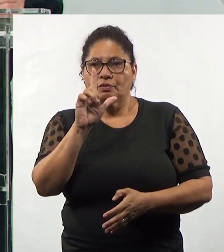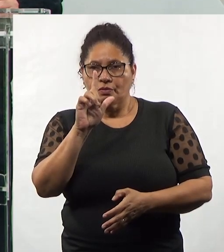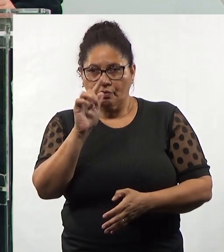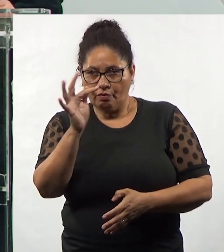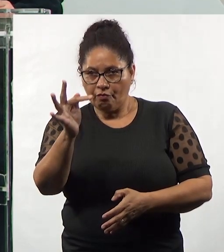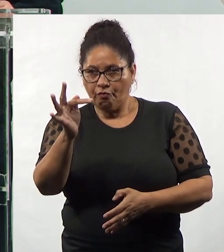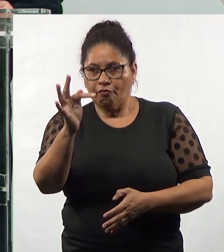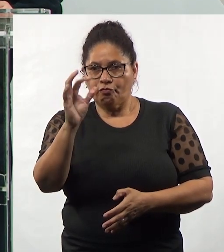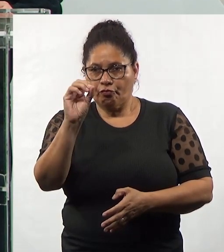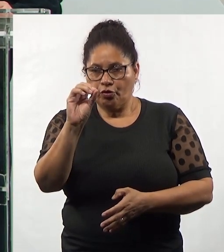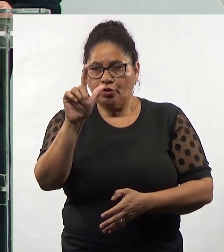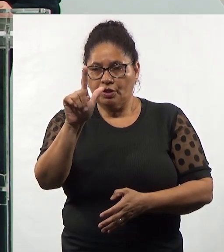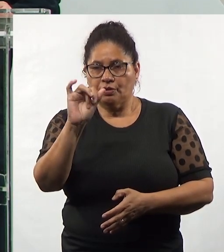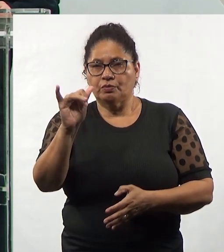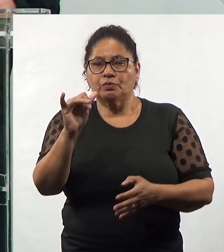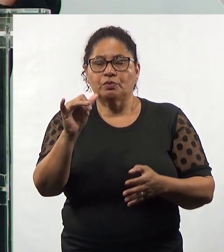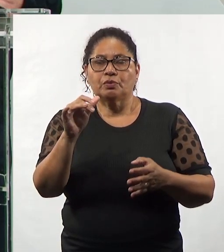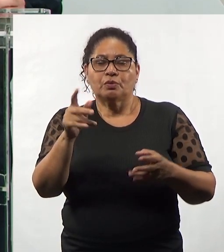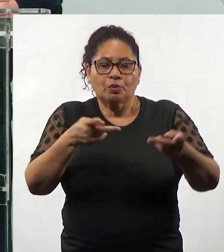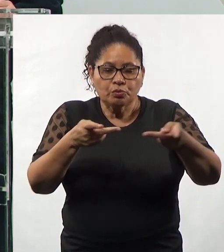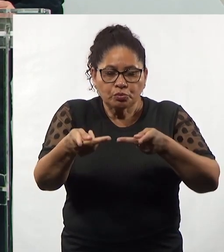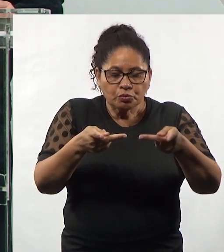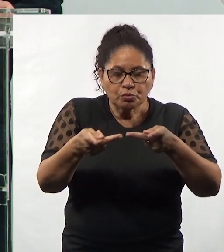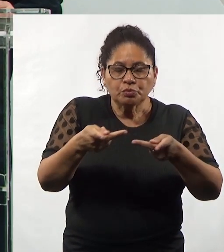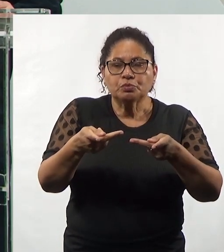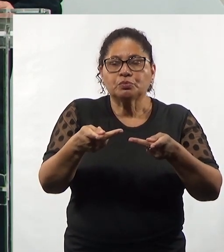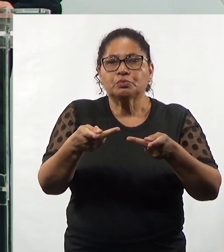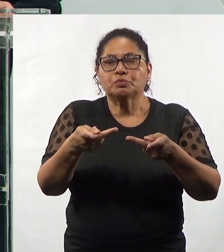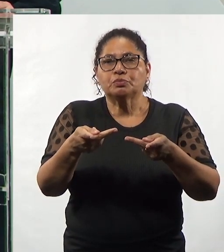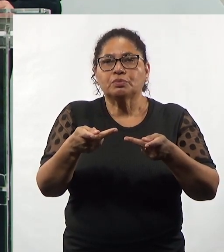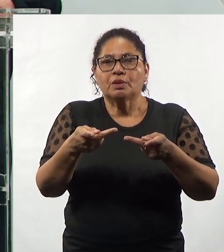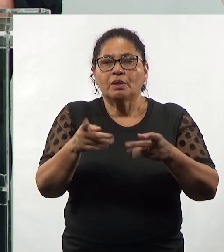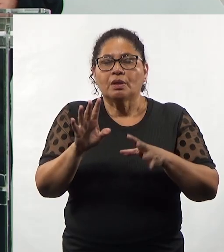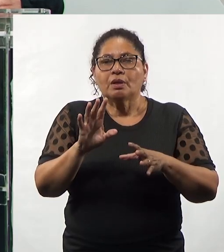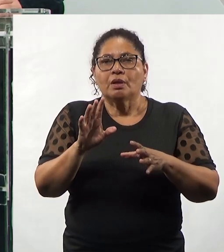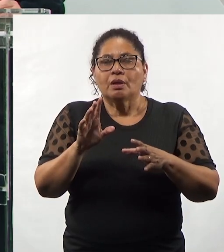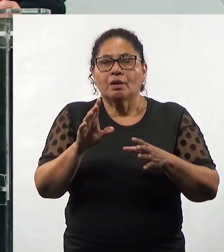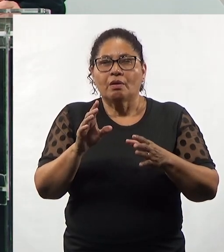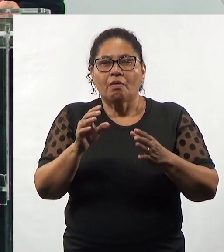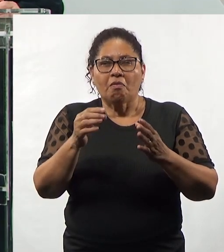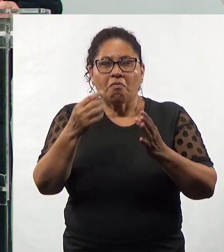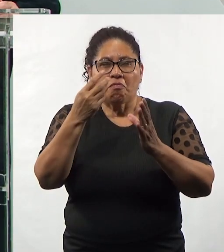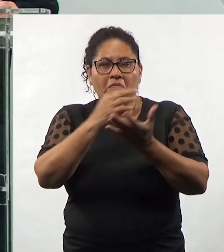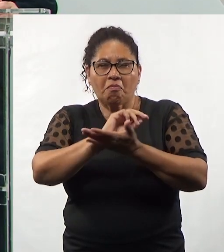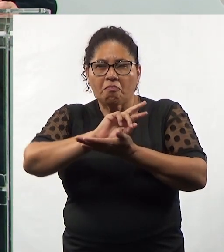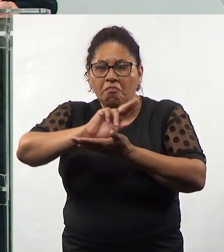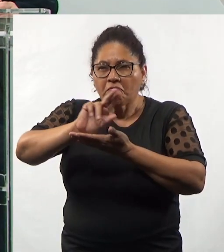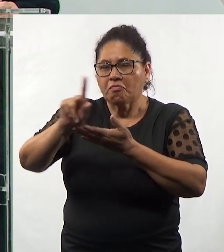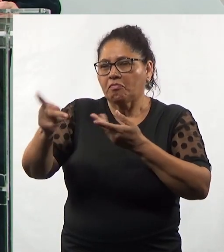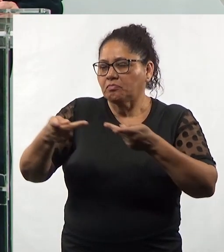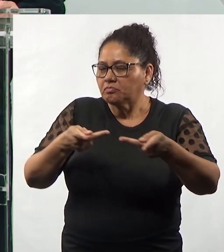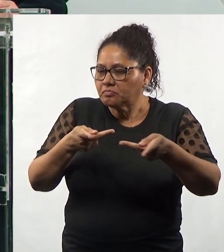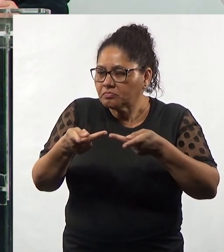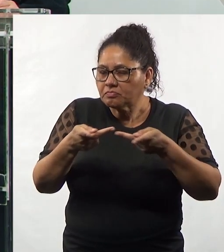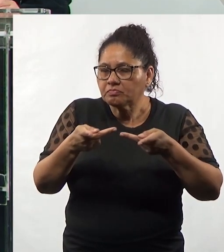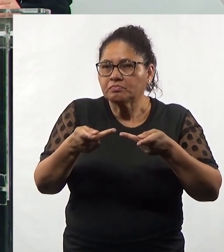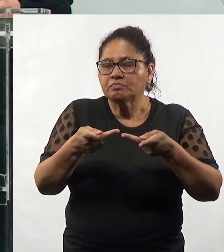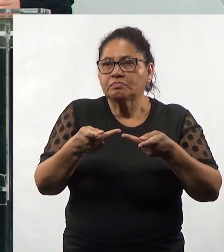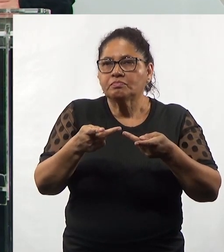infinidade de projetos ou uma seleção, uma determinada quantidade de projetos. Tá?